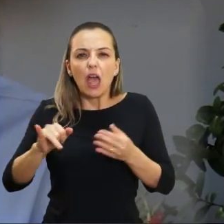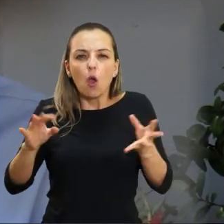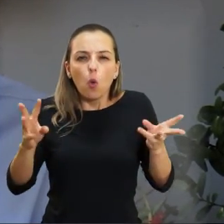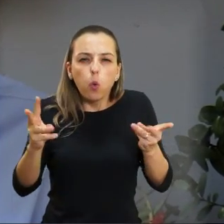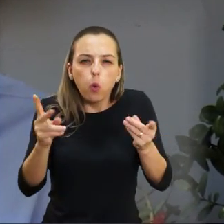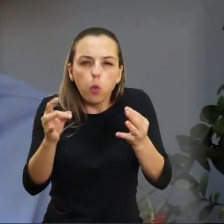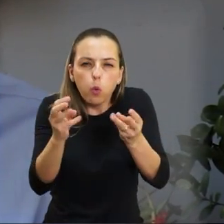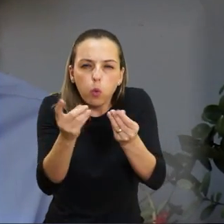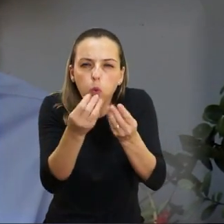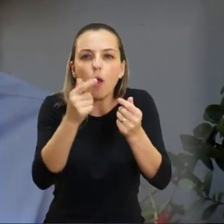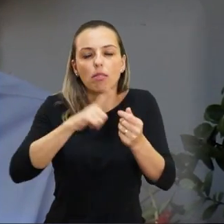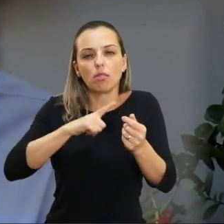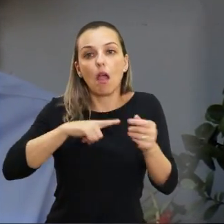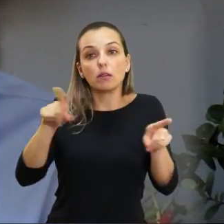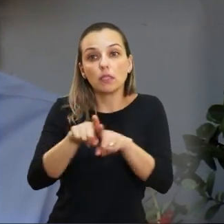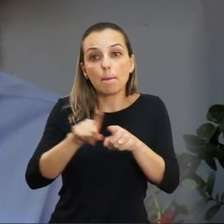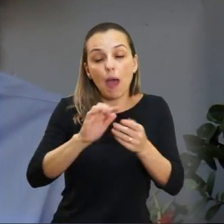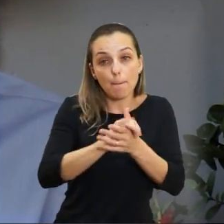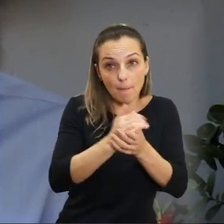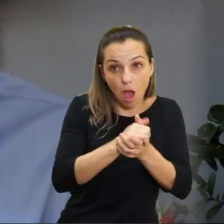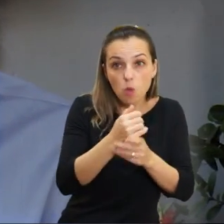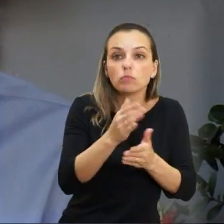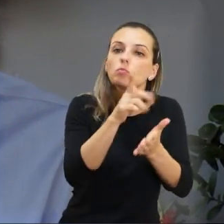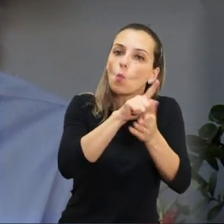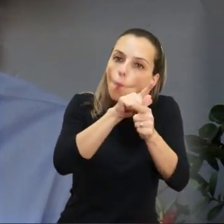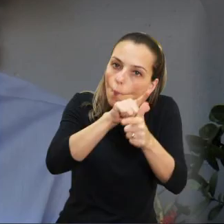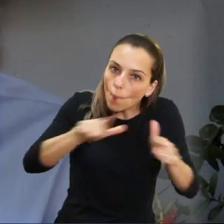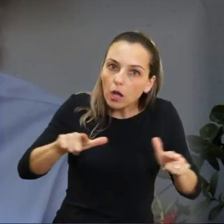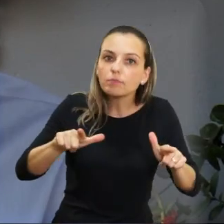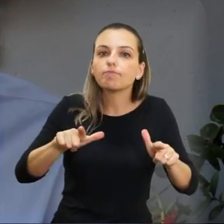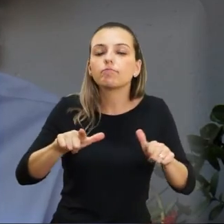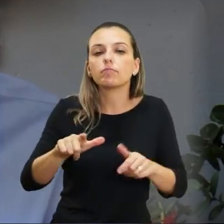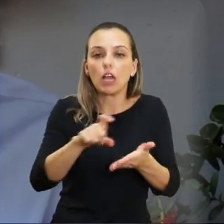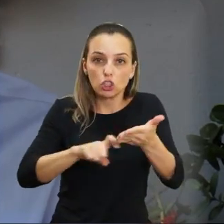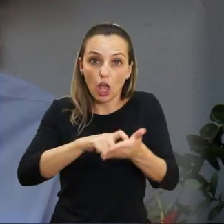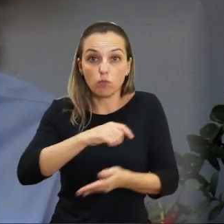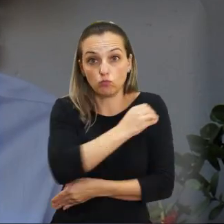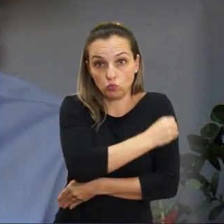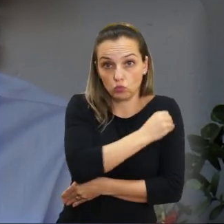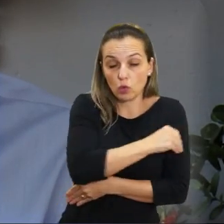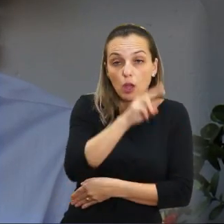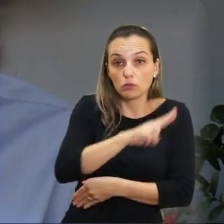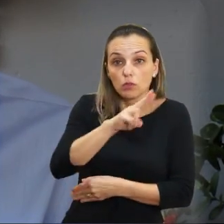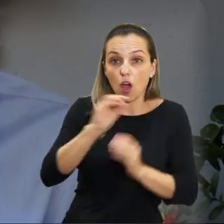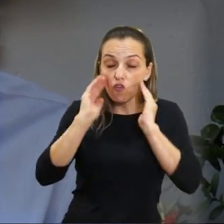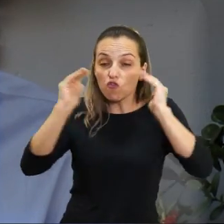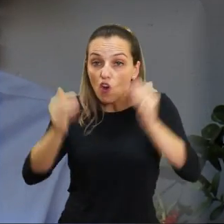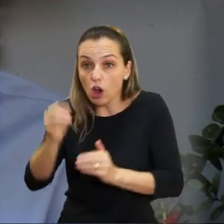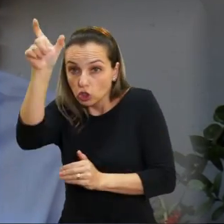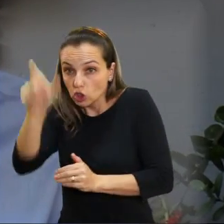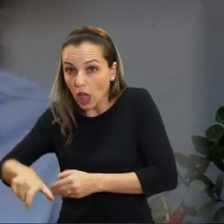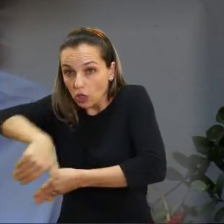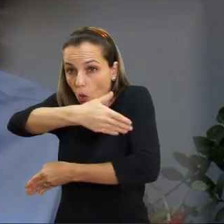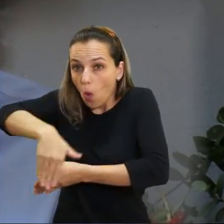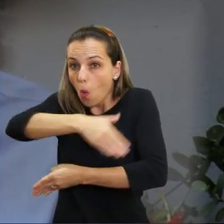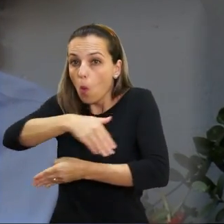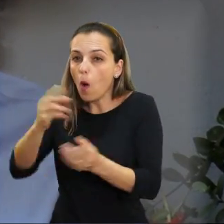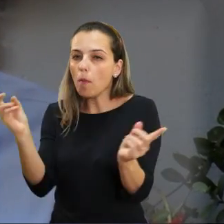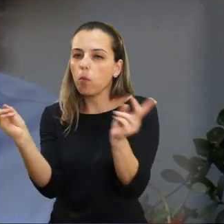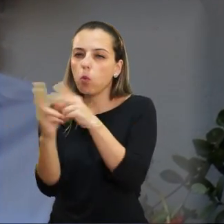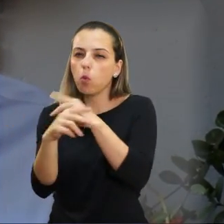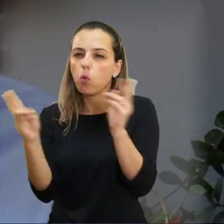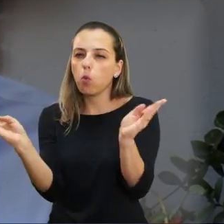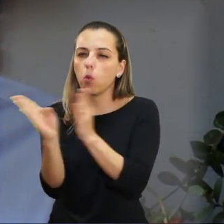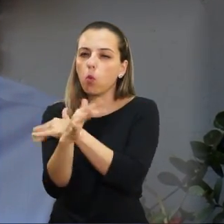produz espuma e promova a limpeza das mãos. O álcool gel só é indicado para aquelas pessoas que transitam pelas